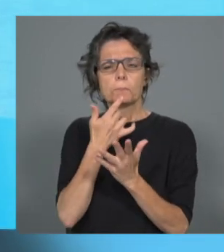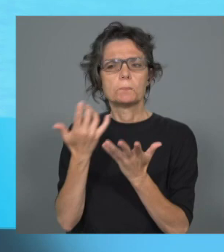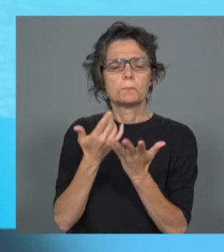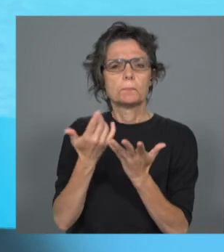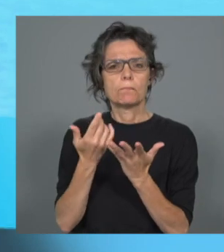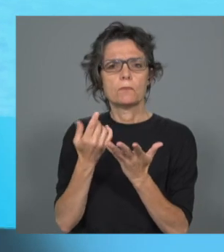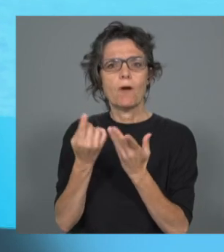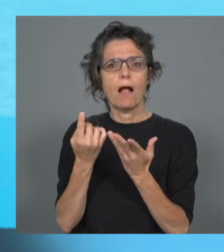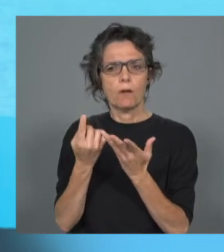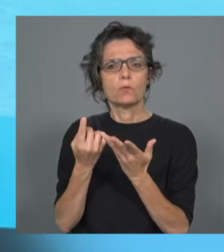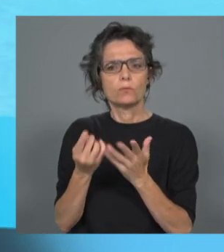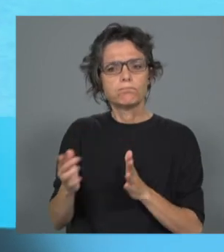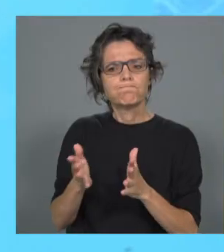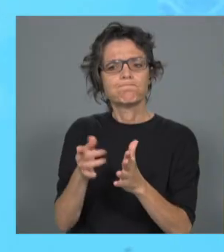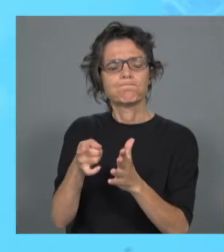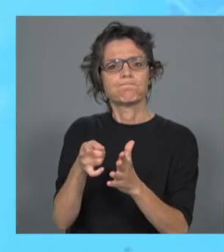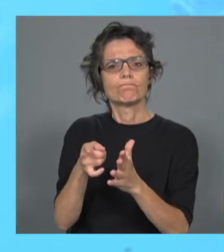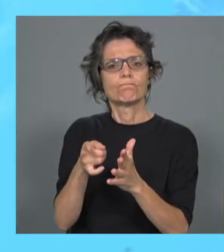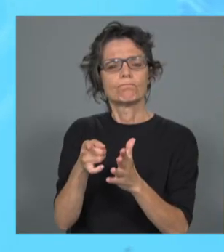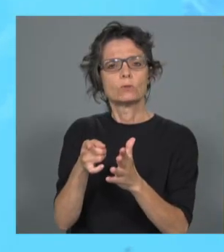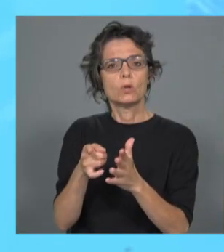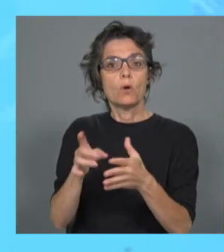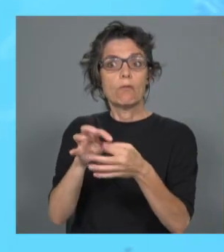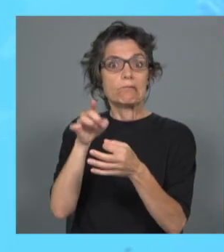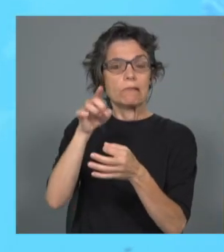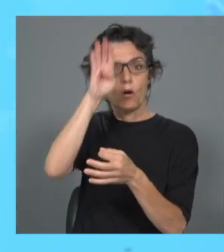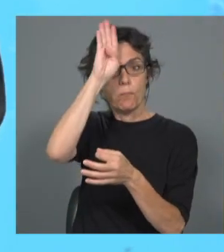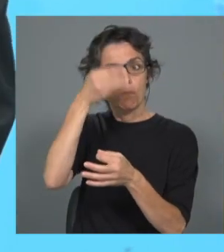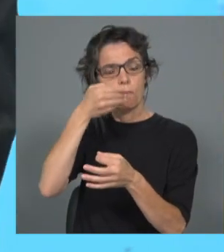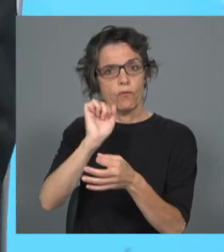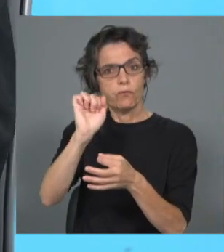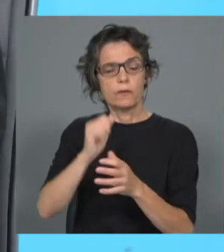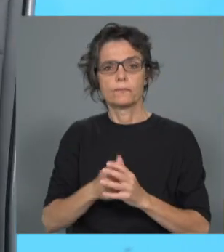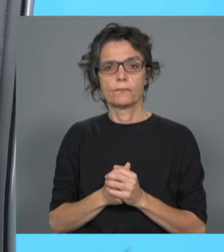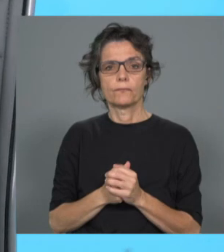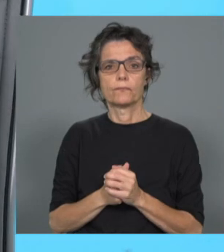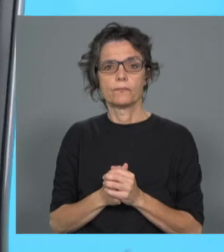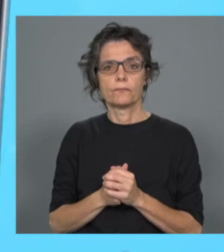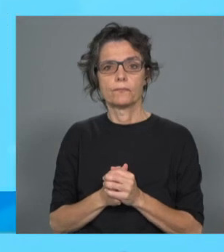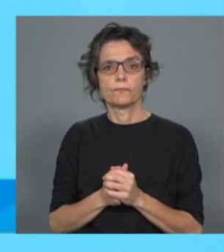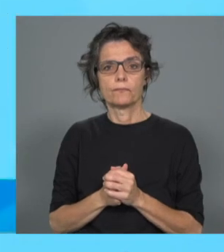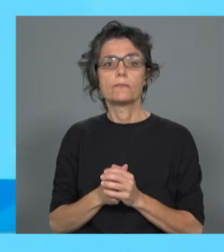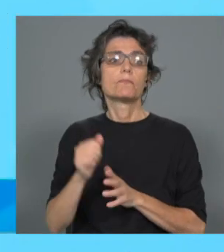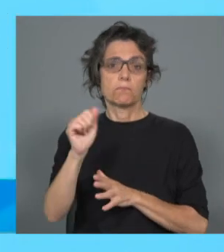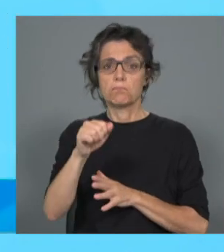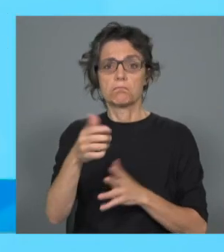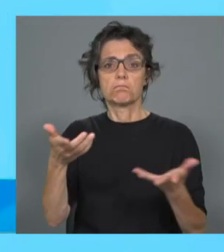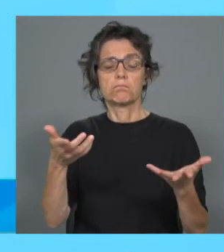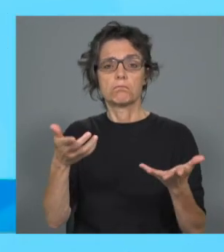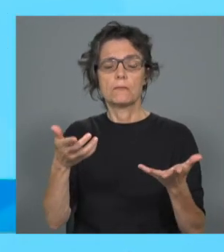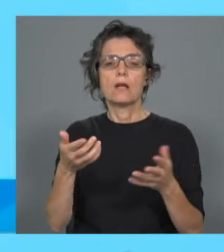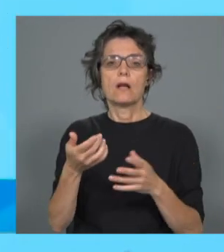fez um caminho no sentido daquele que o Papa pedia? Sim, eu creio que globalmente são ainda